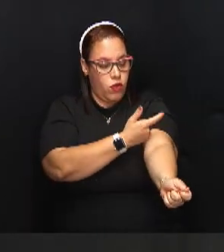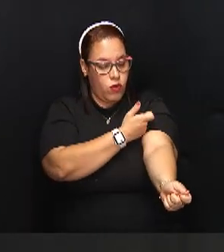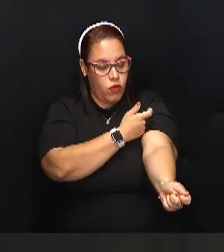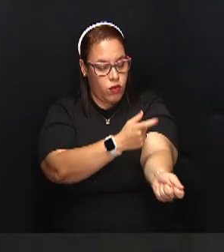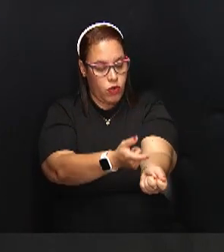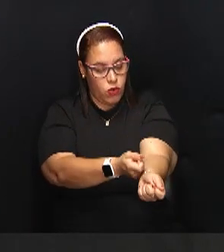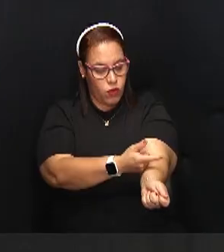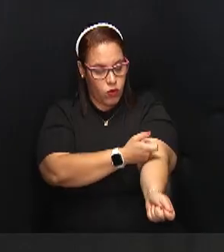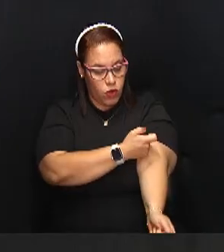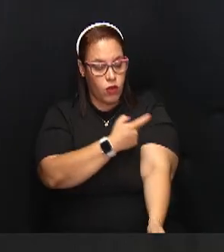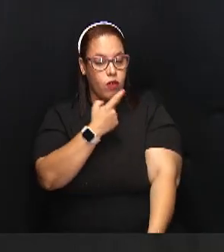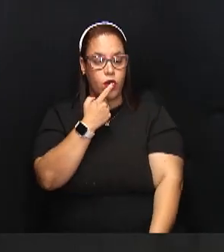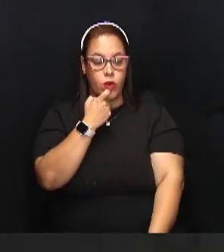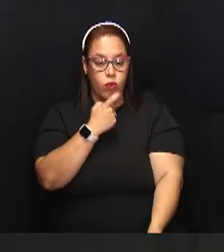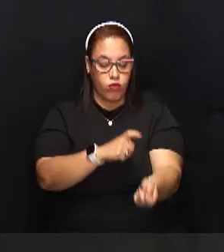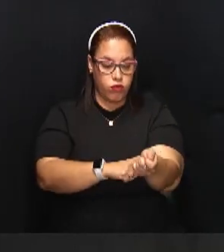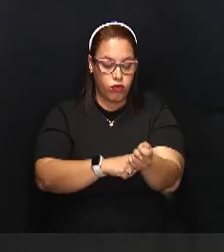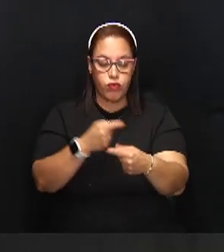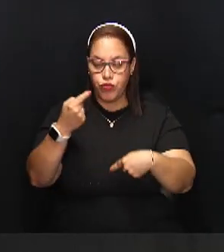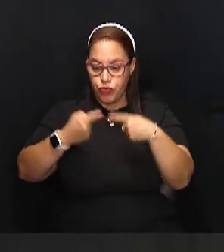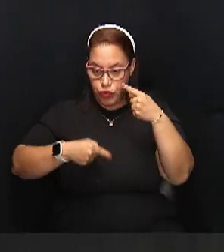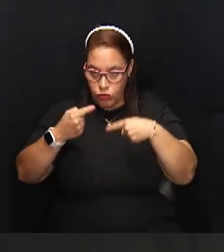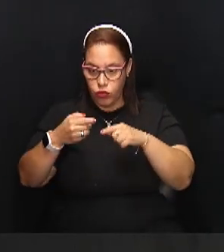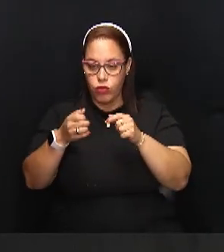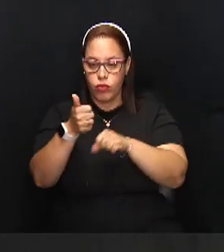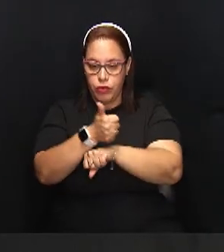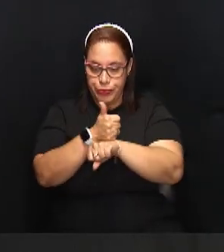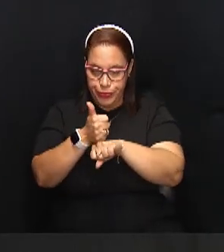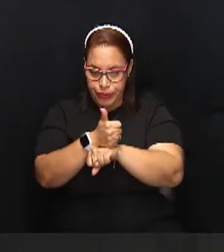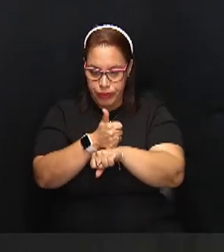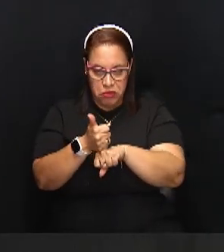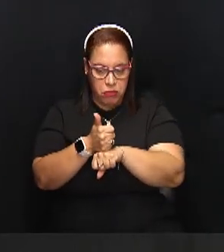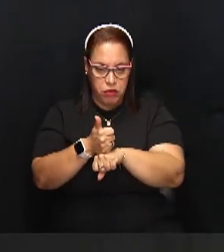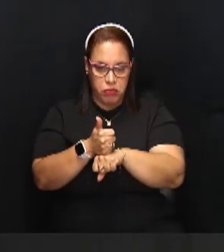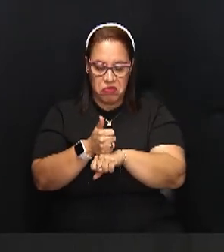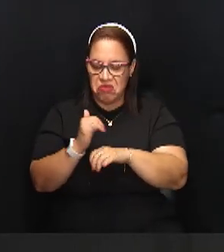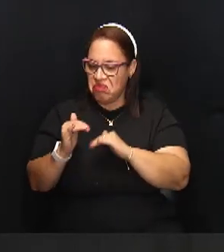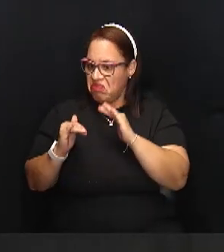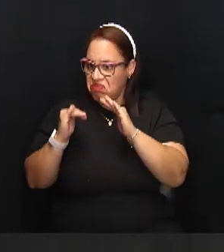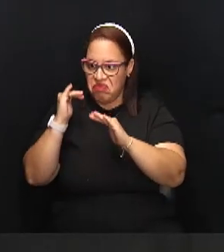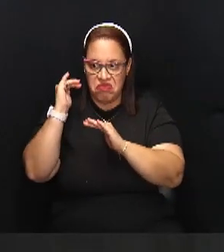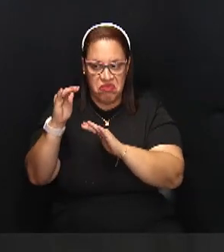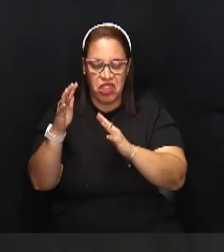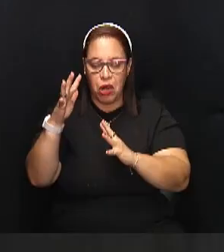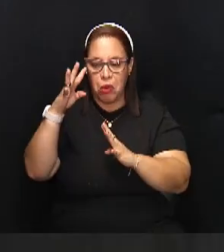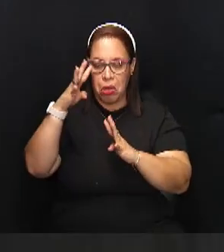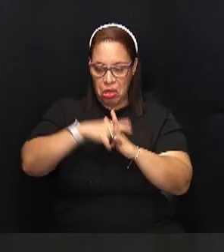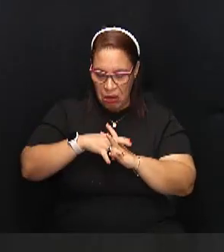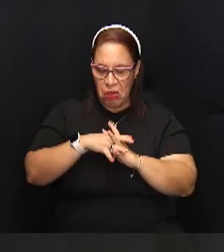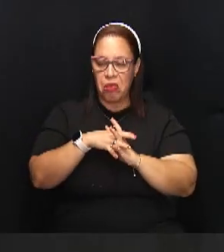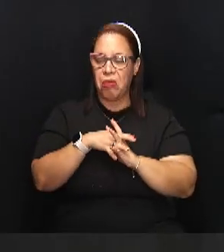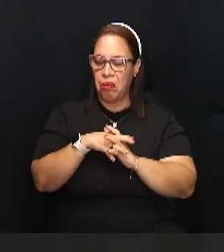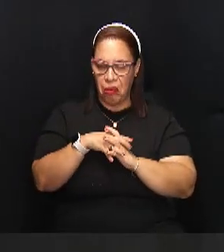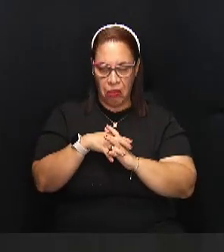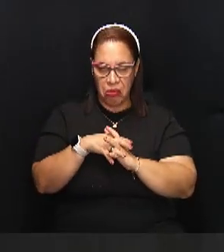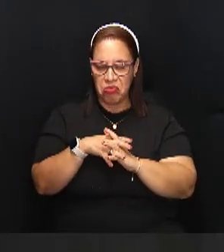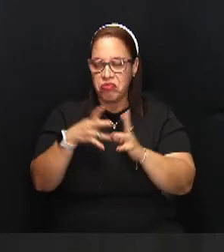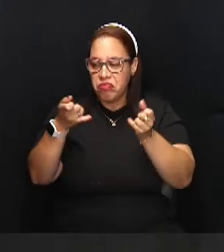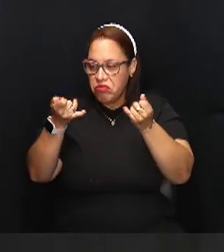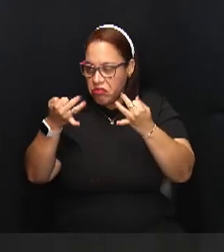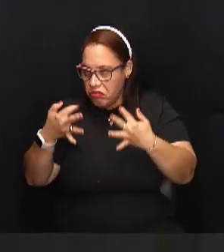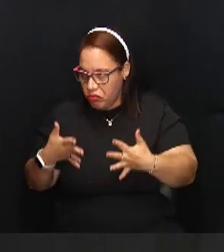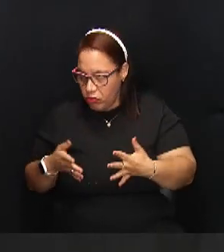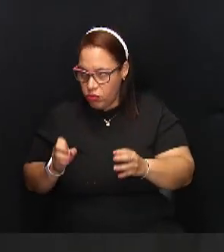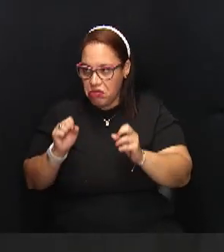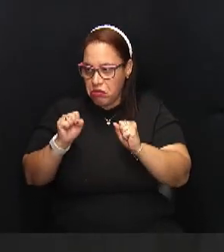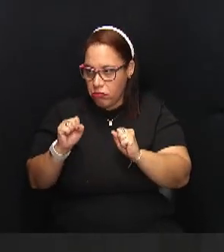é que um câncer no sangue. Então foi debatido com profissionais do mais alto gabarito, explicando tudo que poderia